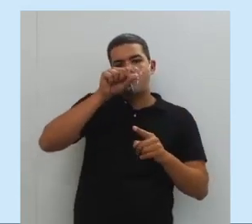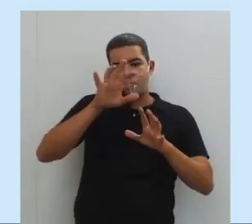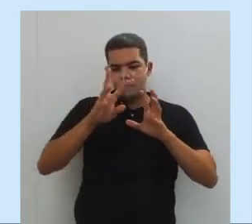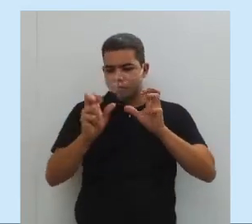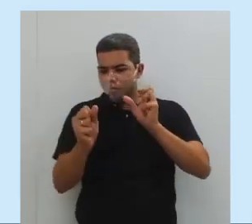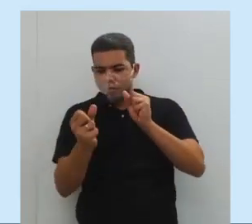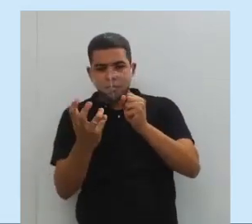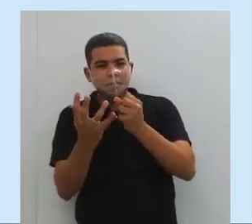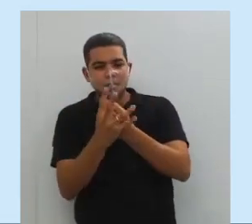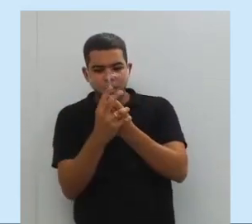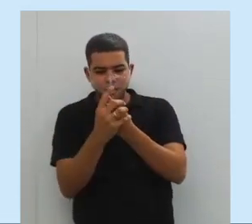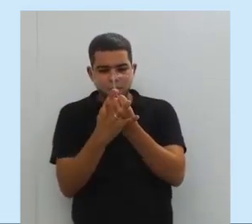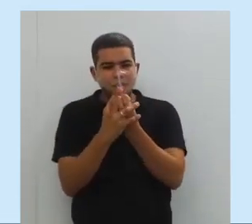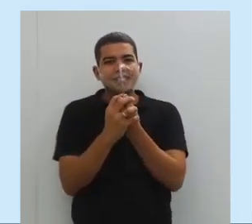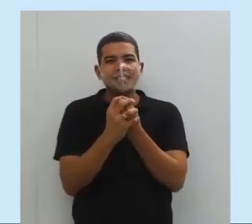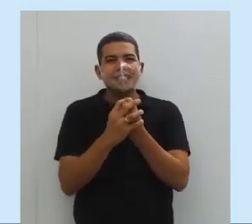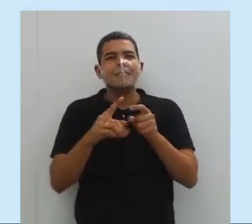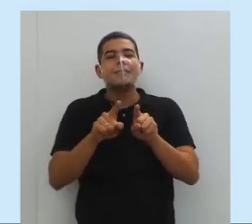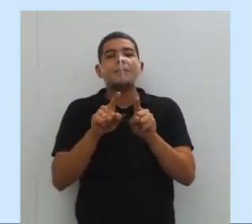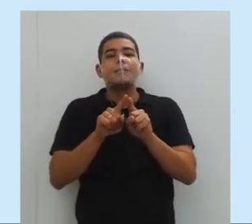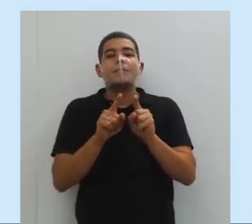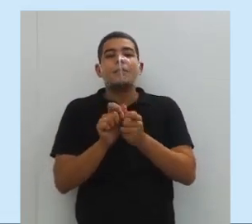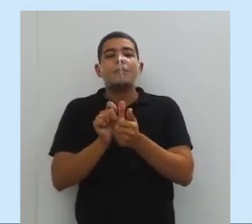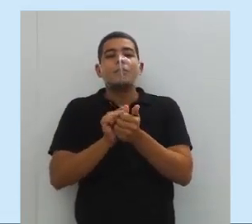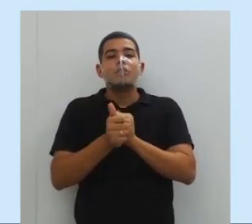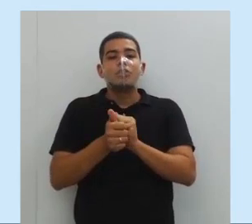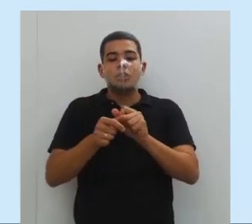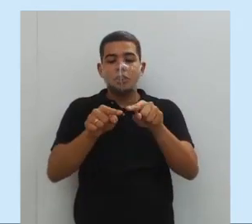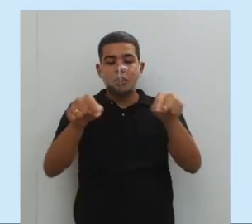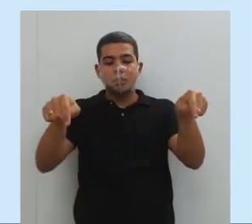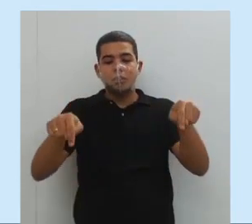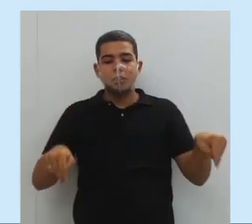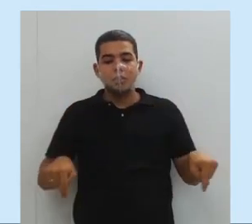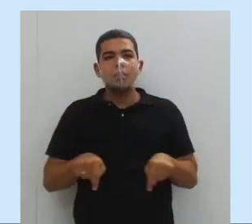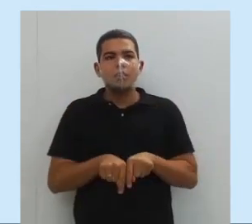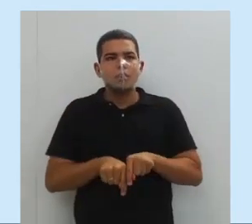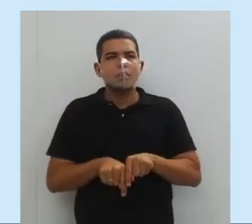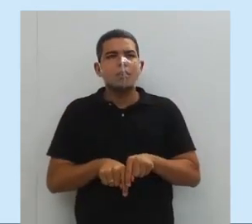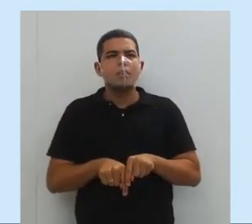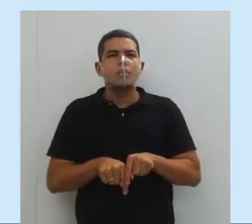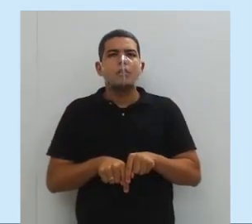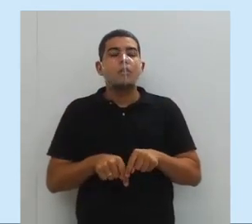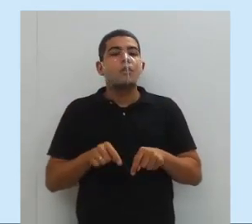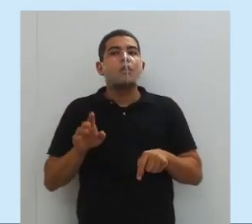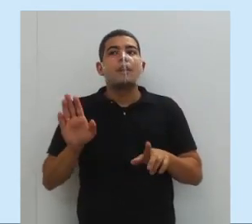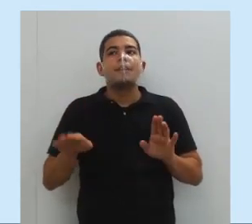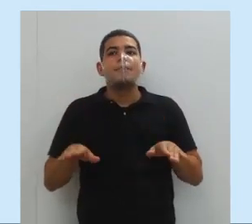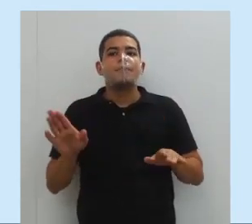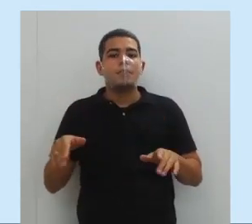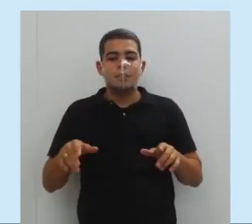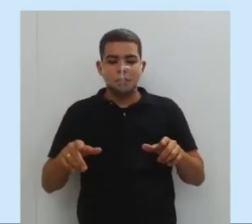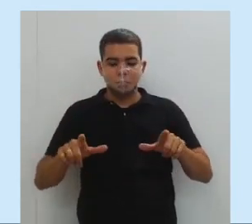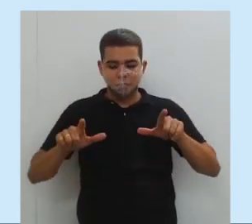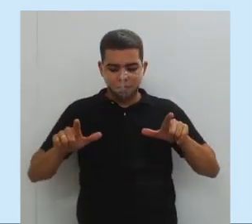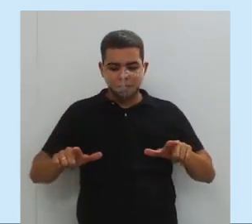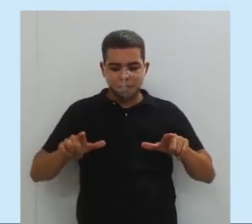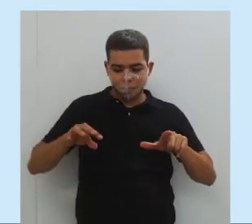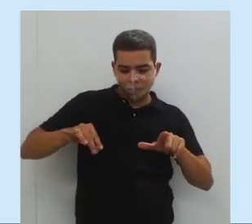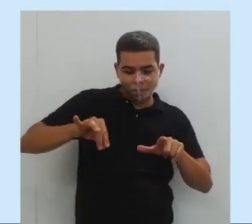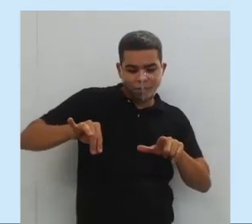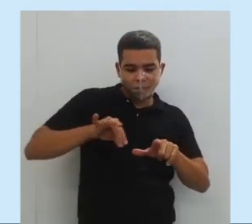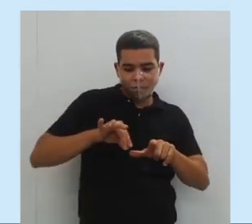e etc. Jogos de salão, que são aqueles jogos que a gente precisa mais de um tabuleiro ou de uma mesa, coisa